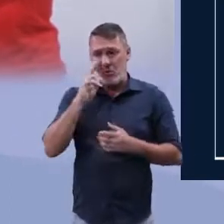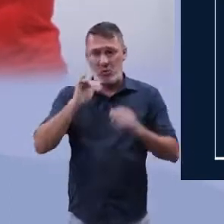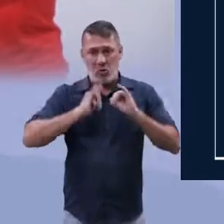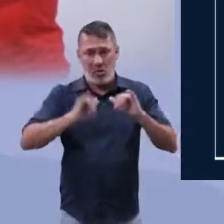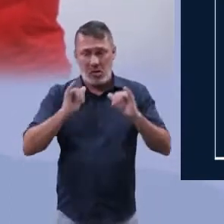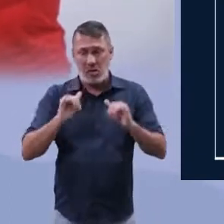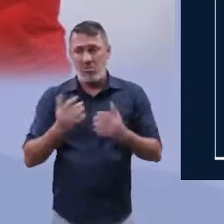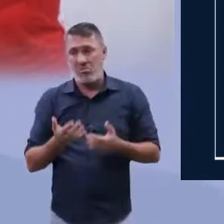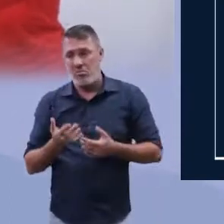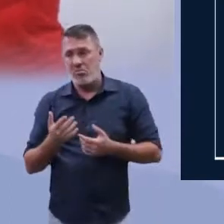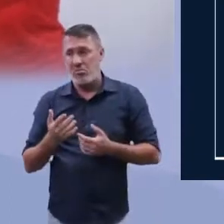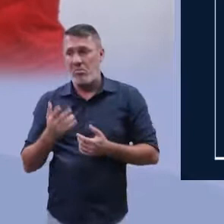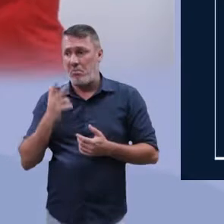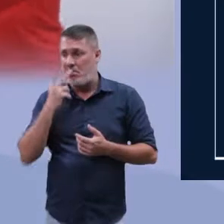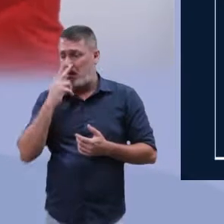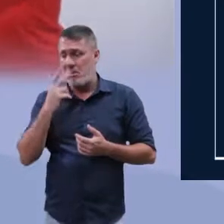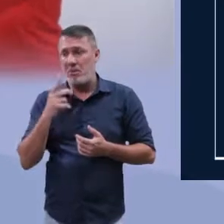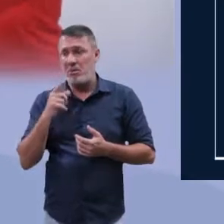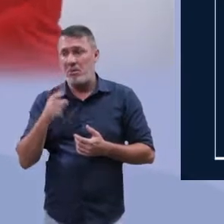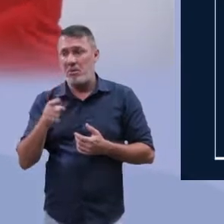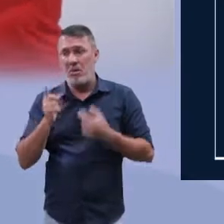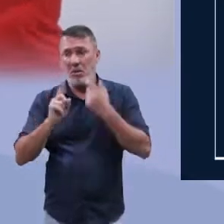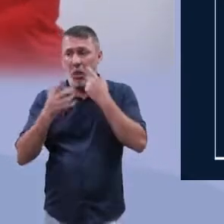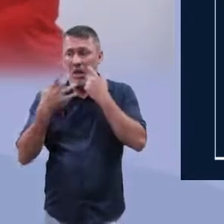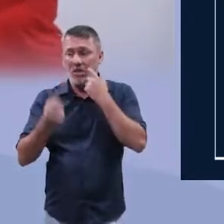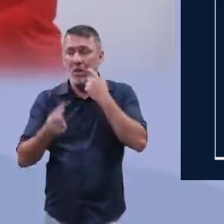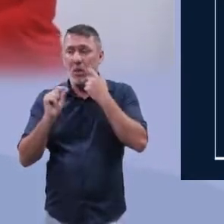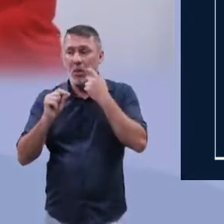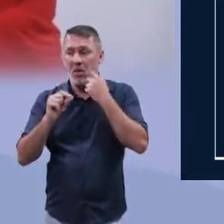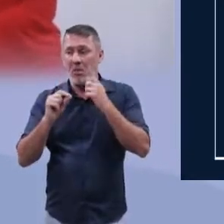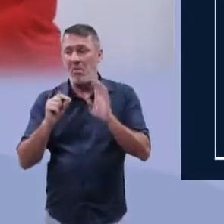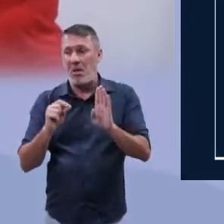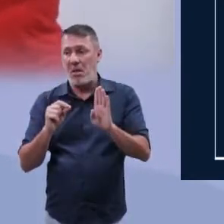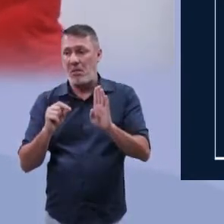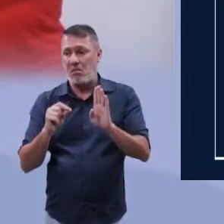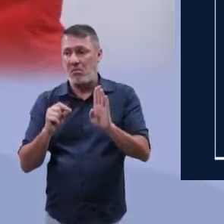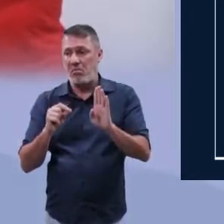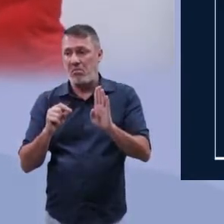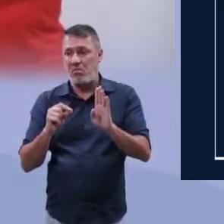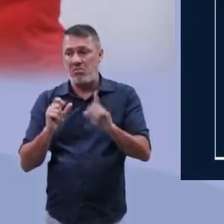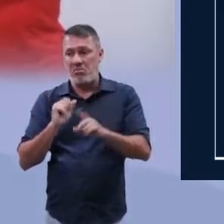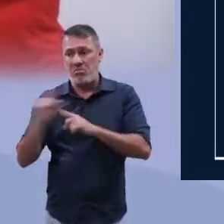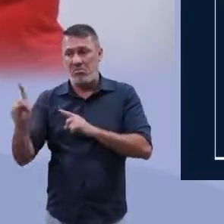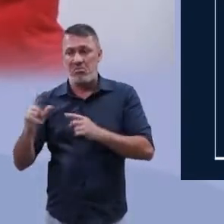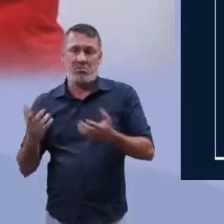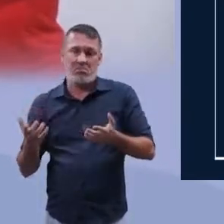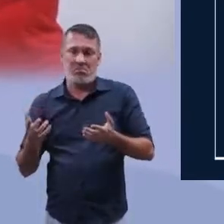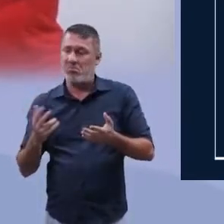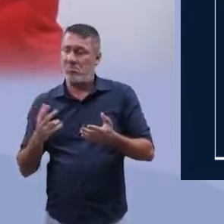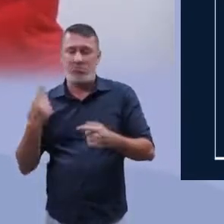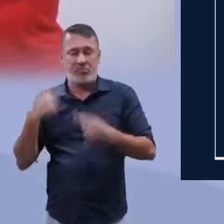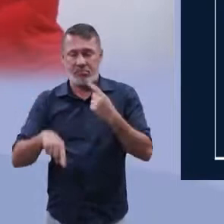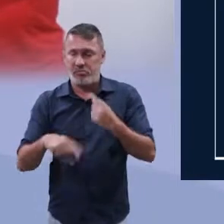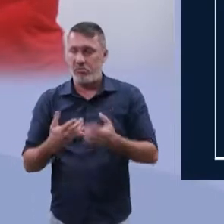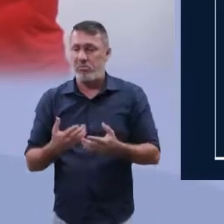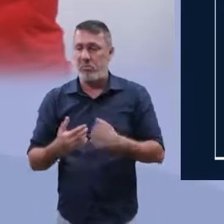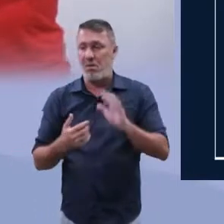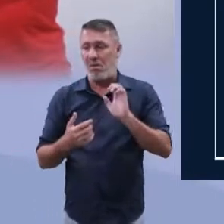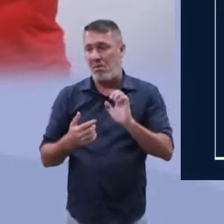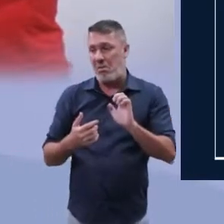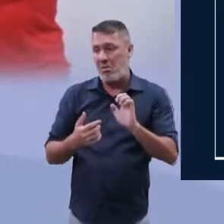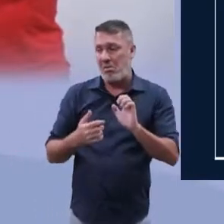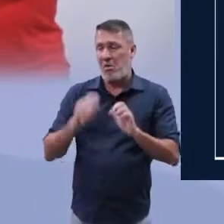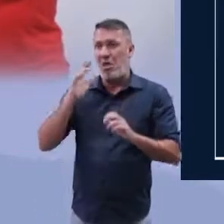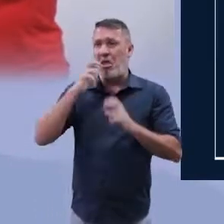essa consideração aí do supermercado, eu já não aceitaria a letra B, por exemplo, ou a